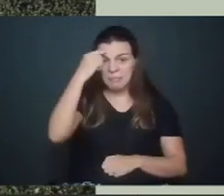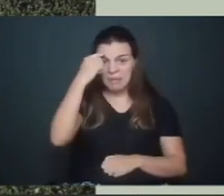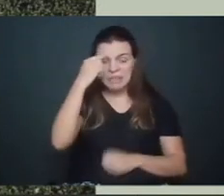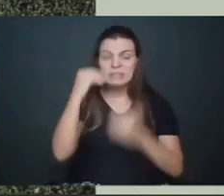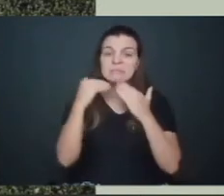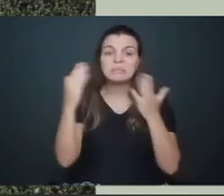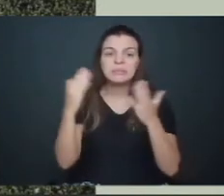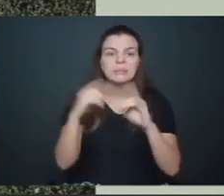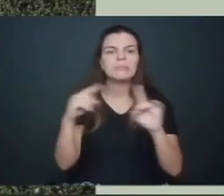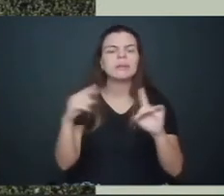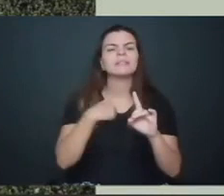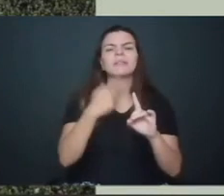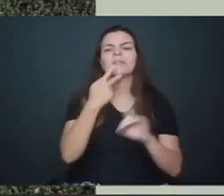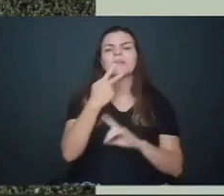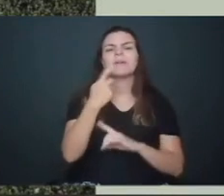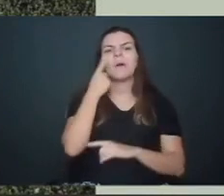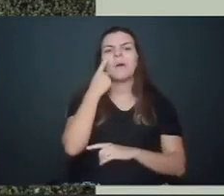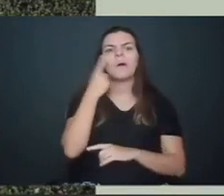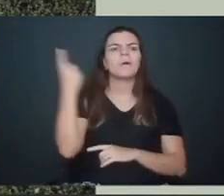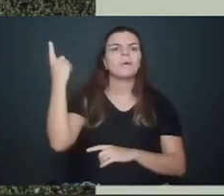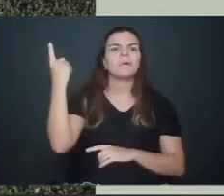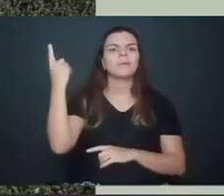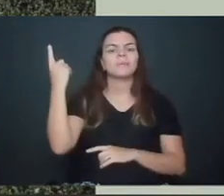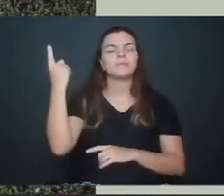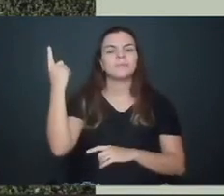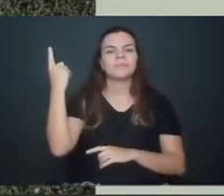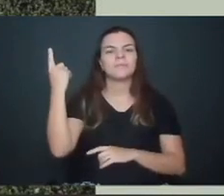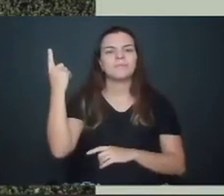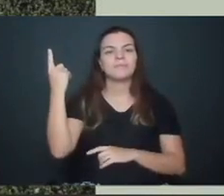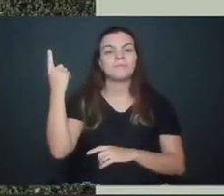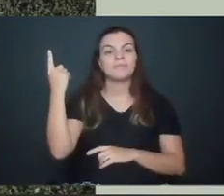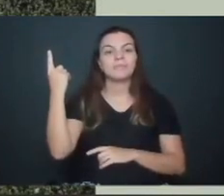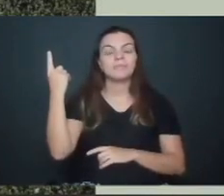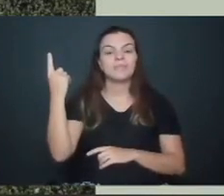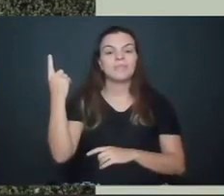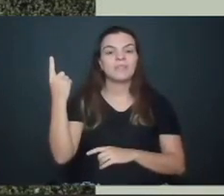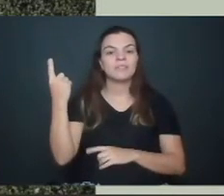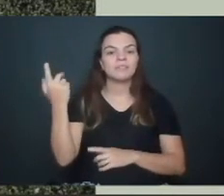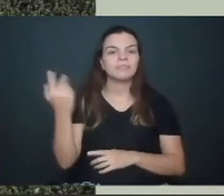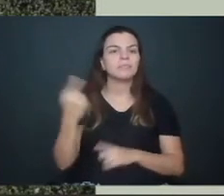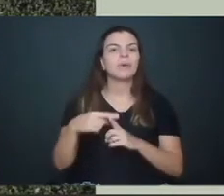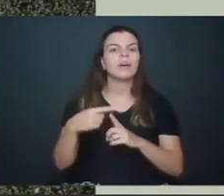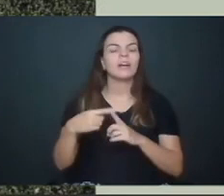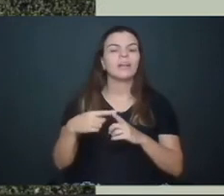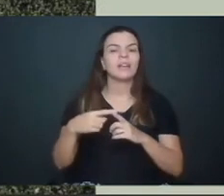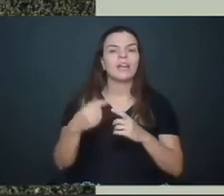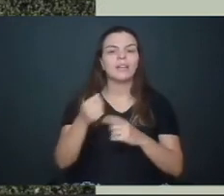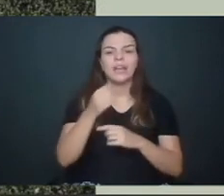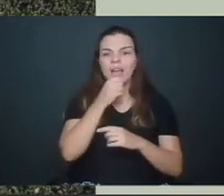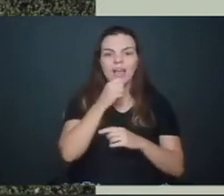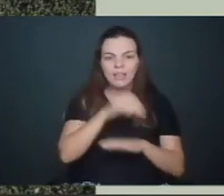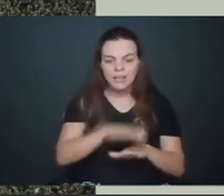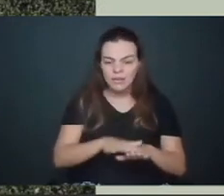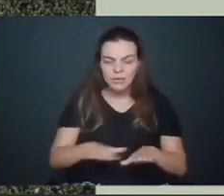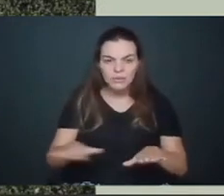aí? Olha, não roça, ele não faz nada lá, hein? Mas então por que que não nasce? Não nasce porque na sombra ele